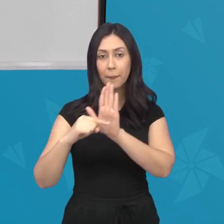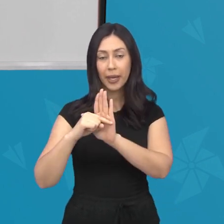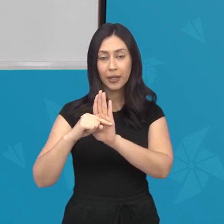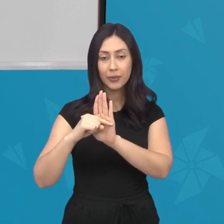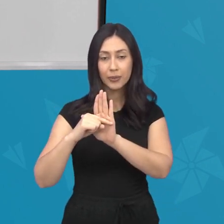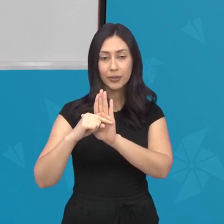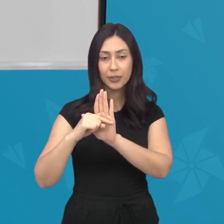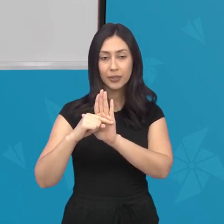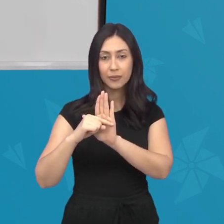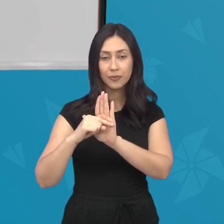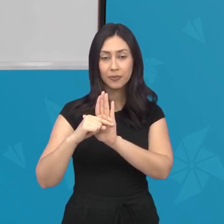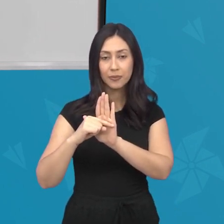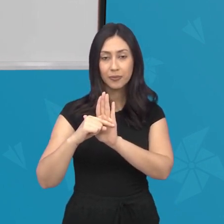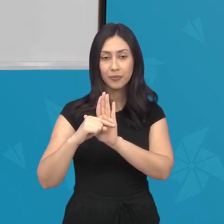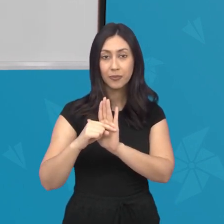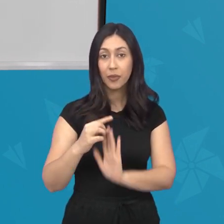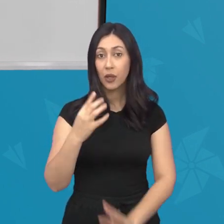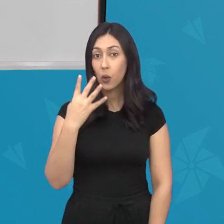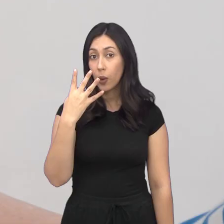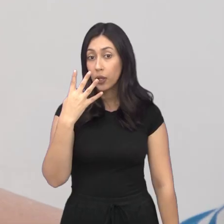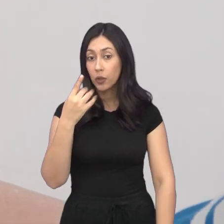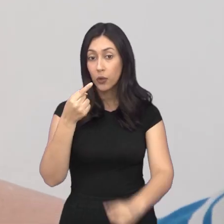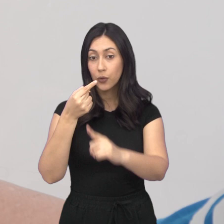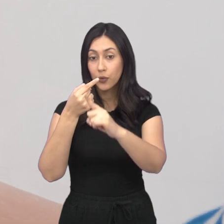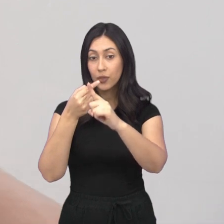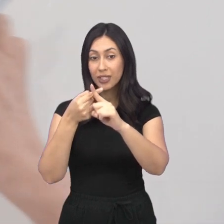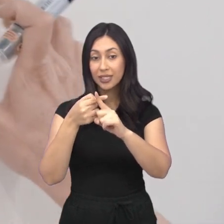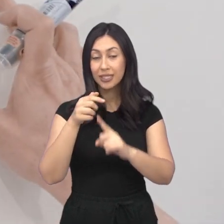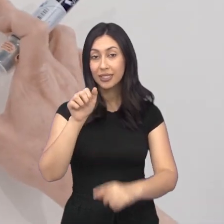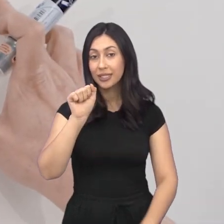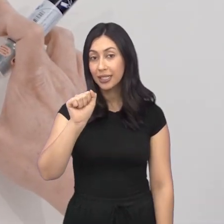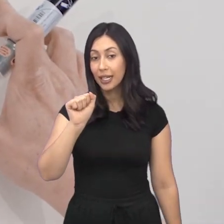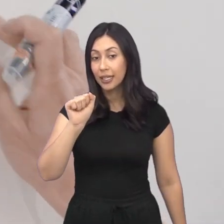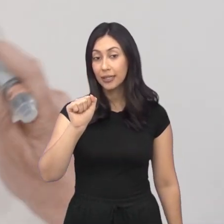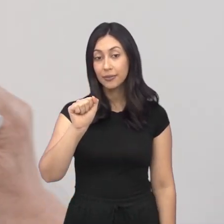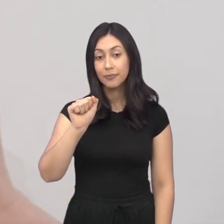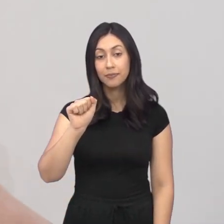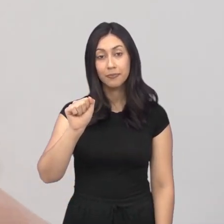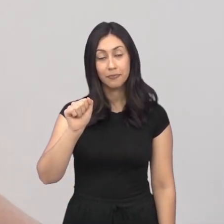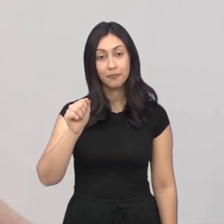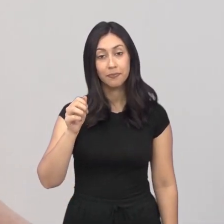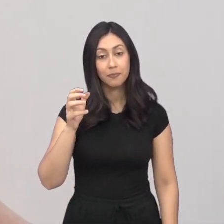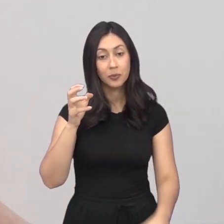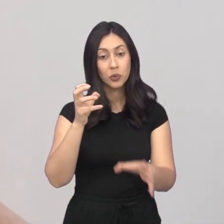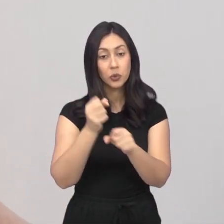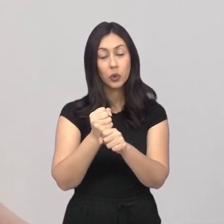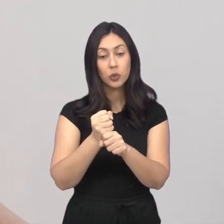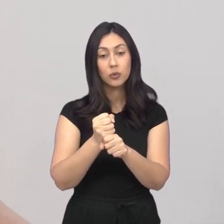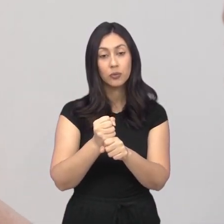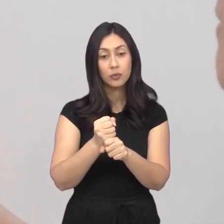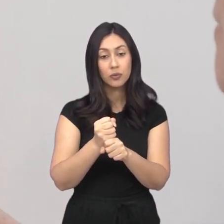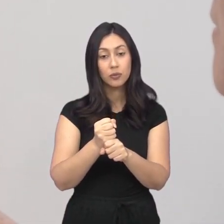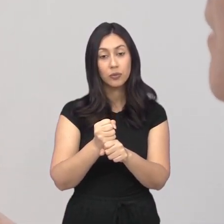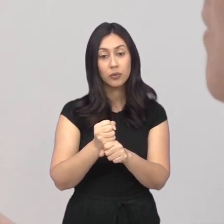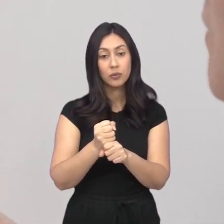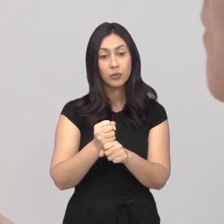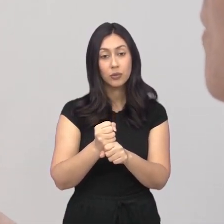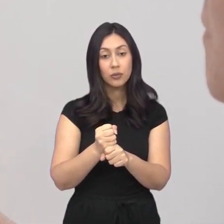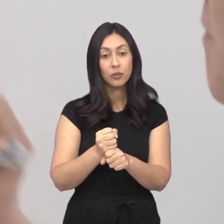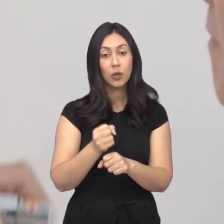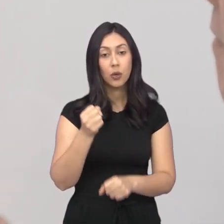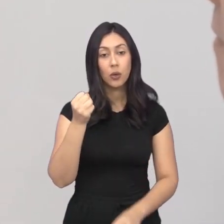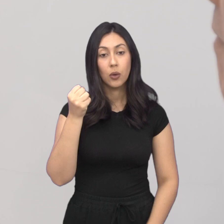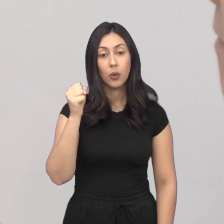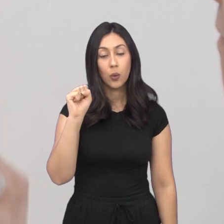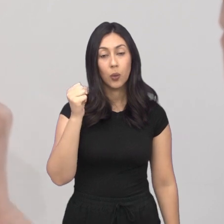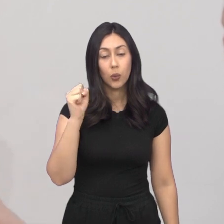menos 4 vezes a, que é 4, vezes c, que é 2. Certo? Dá 8.